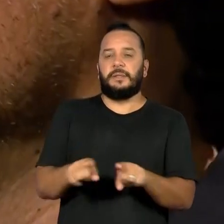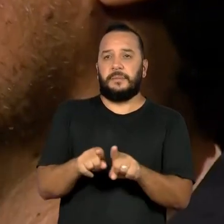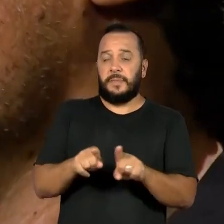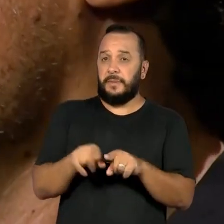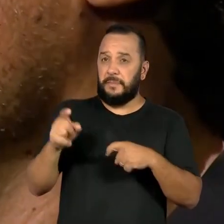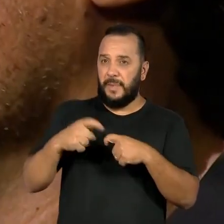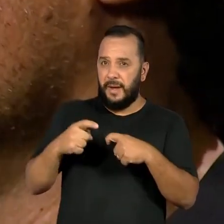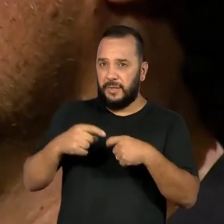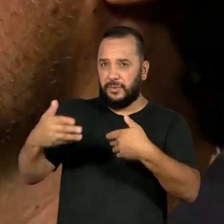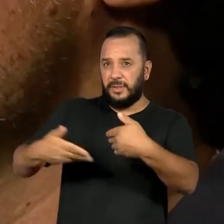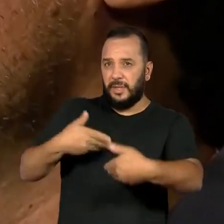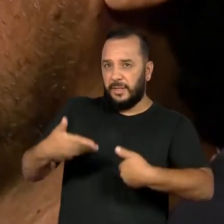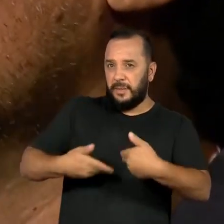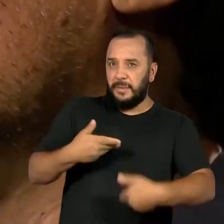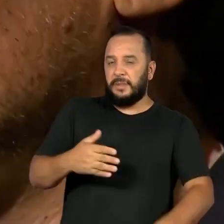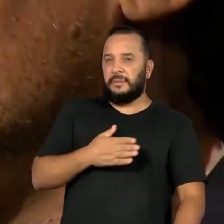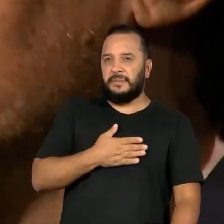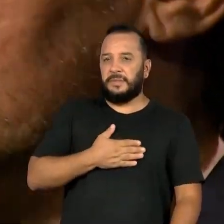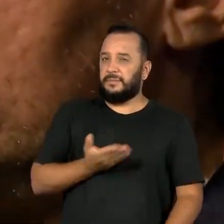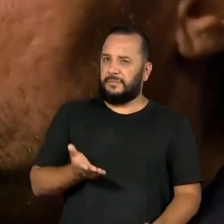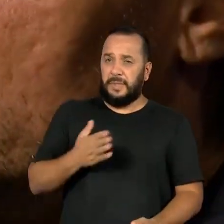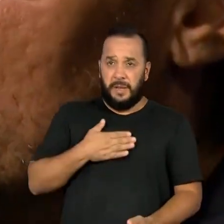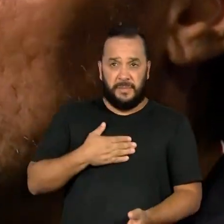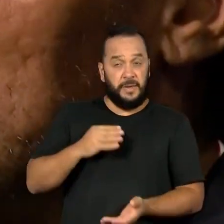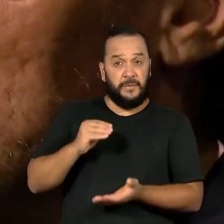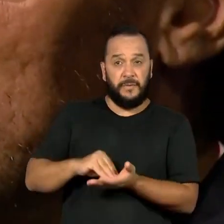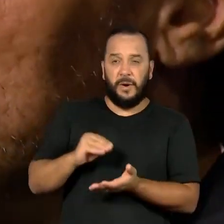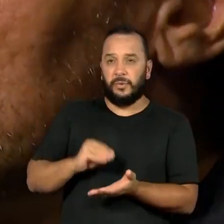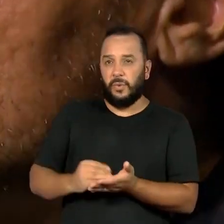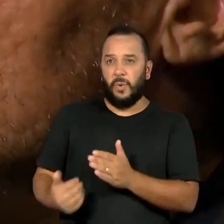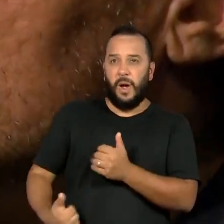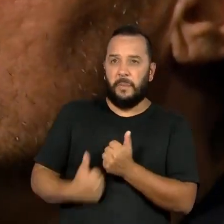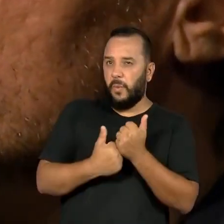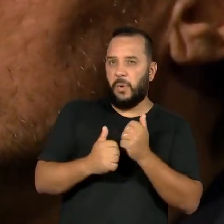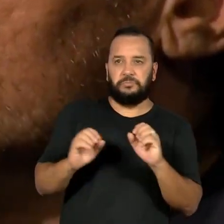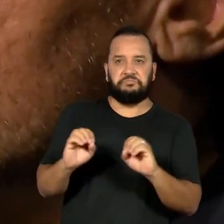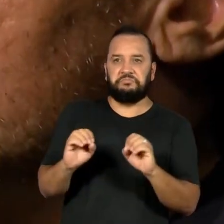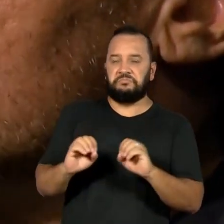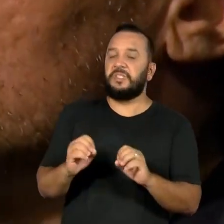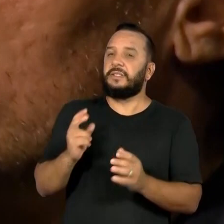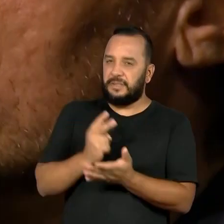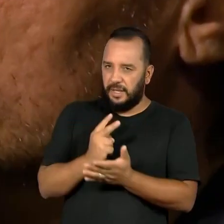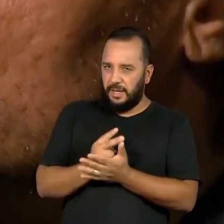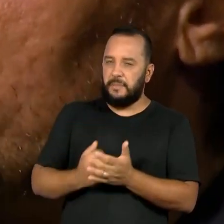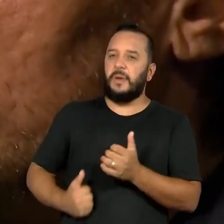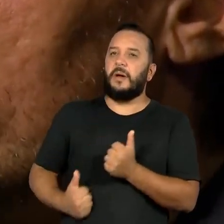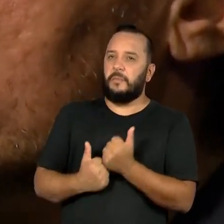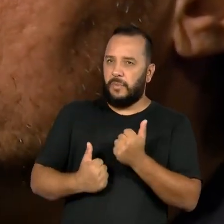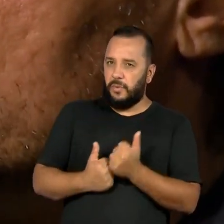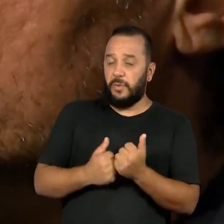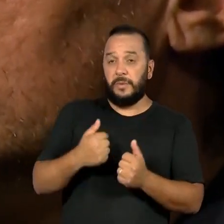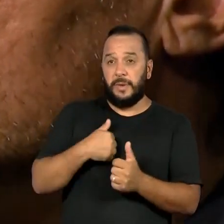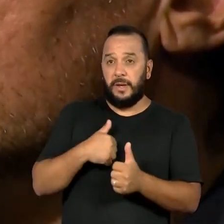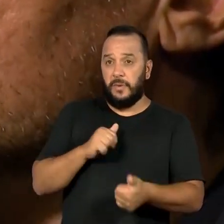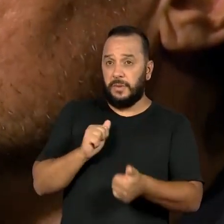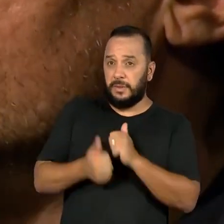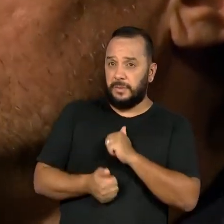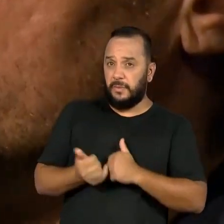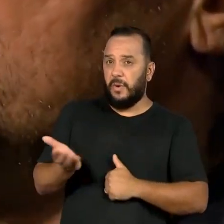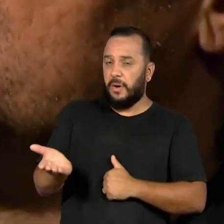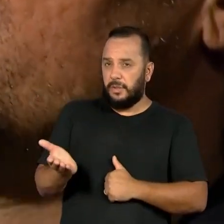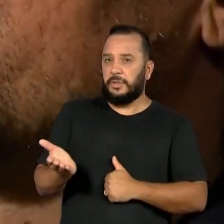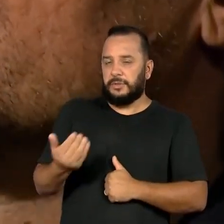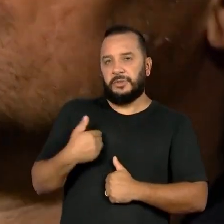médicos sim quer dizer nunca me faltou a assistência e acho que a minha história com Esporte